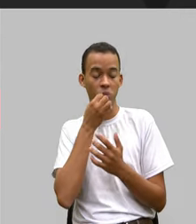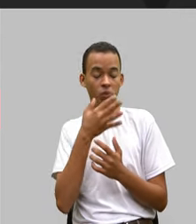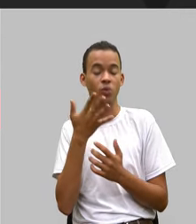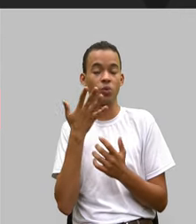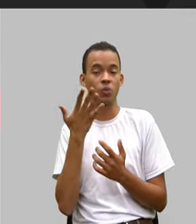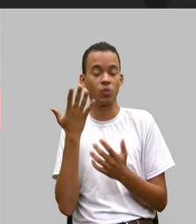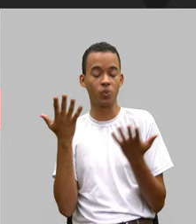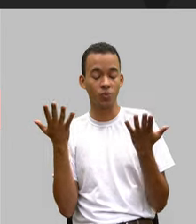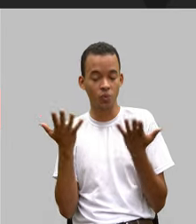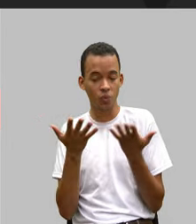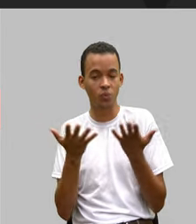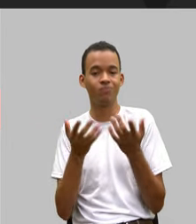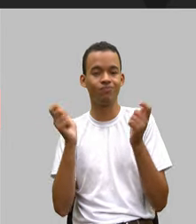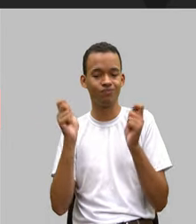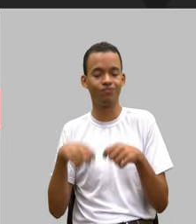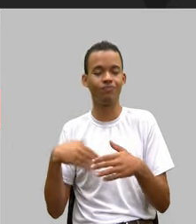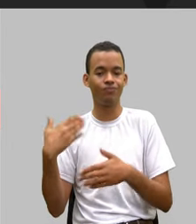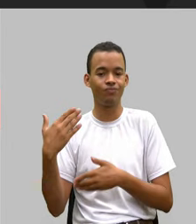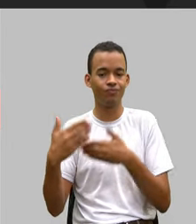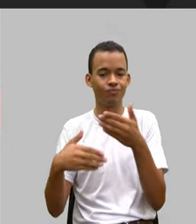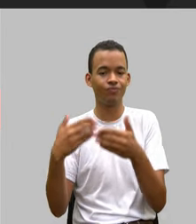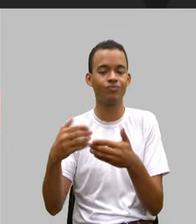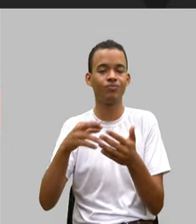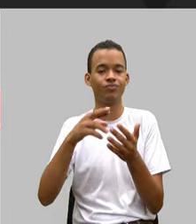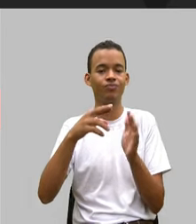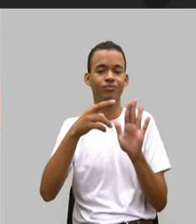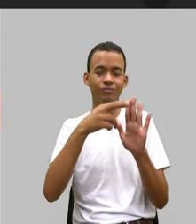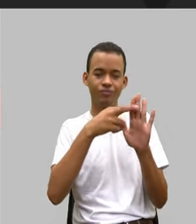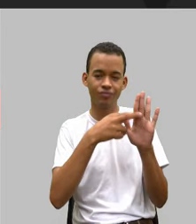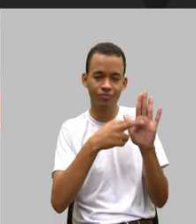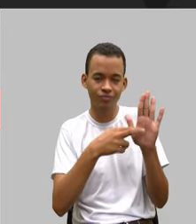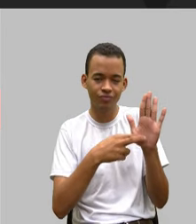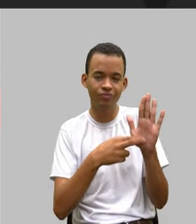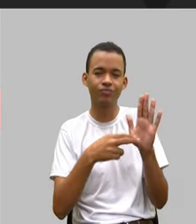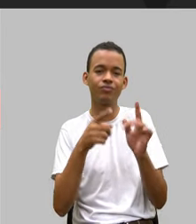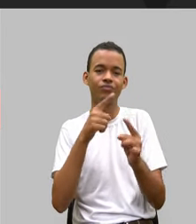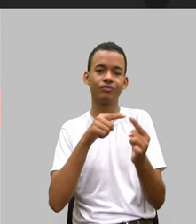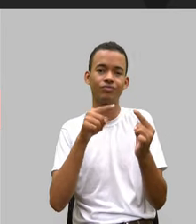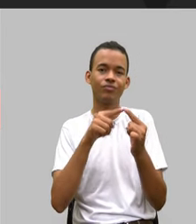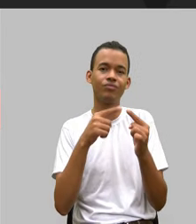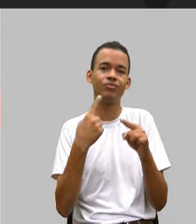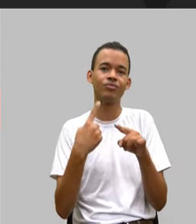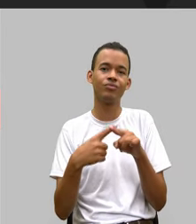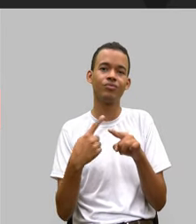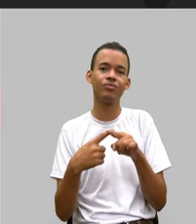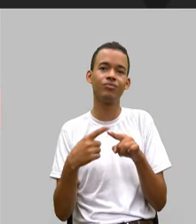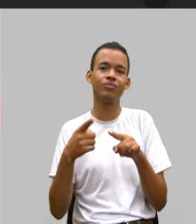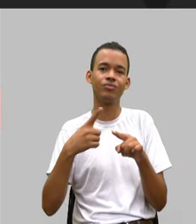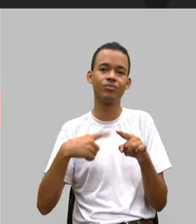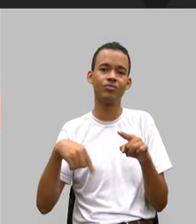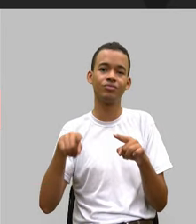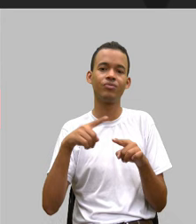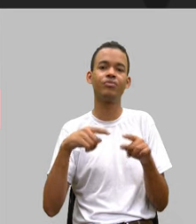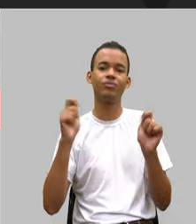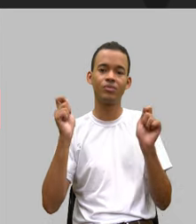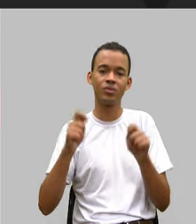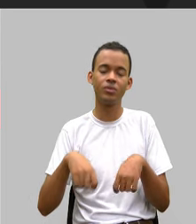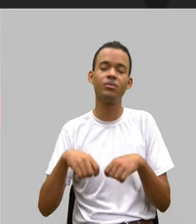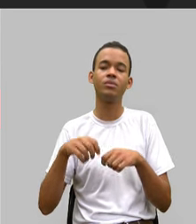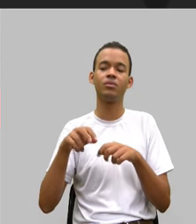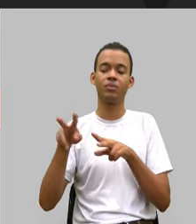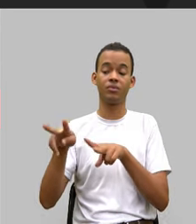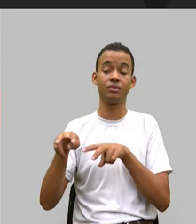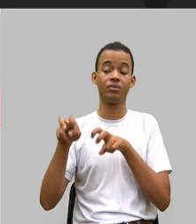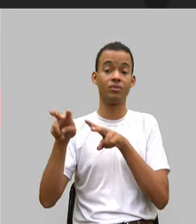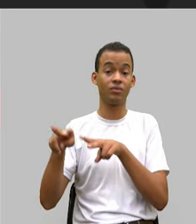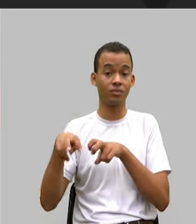regulamentar e ter que evitar eh importar né estamos até desprestigiando o nosso grande potencial agrícola do